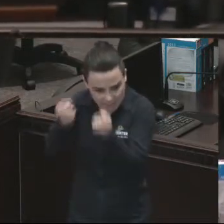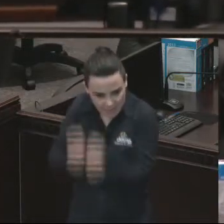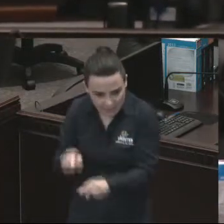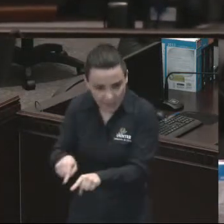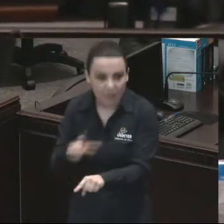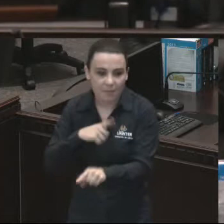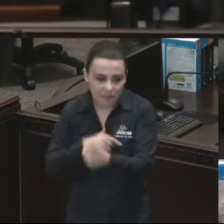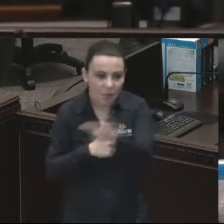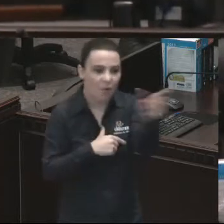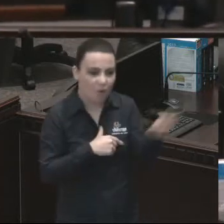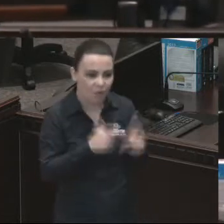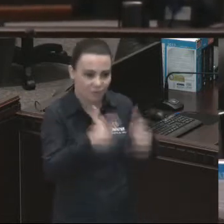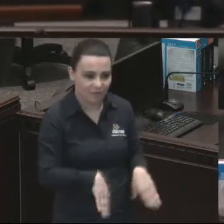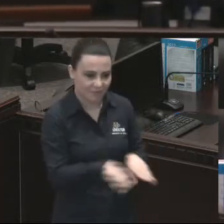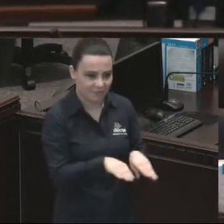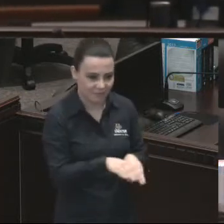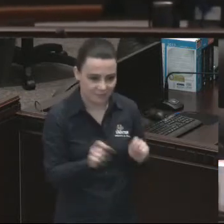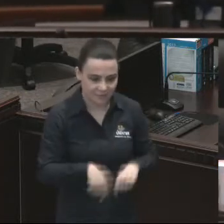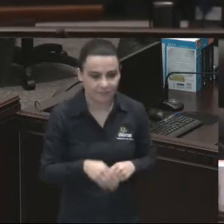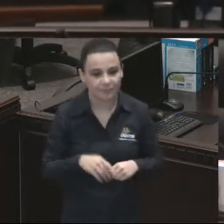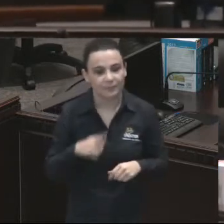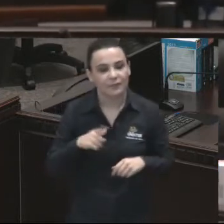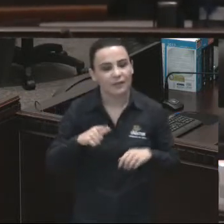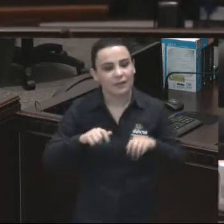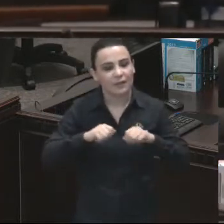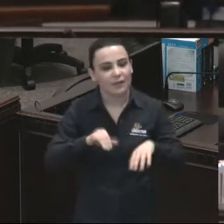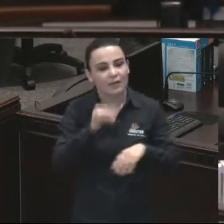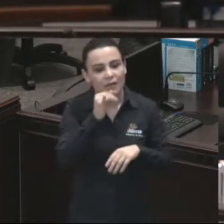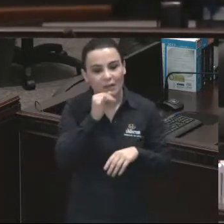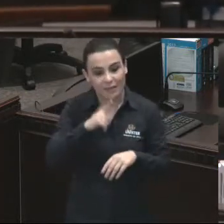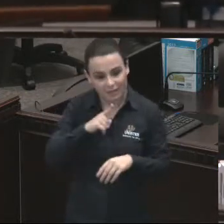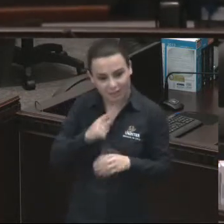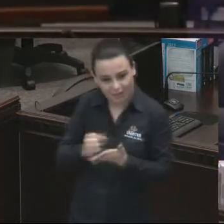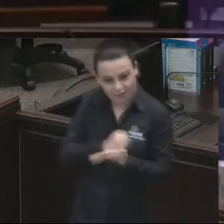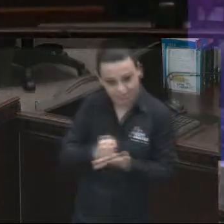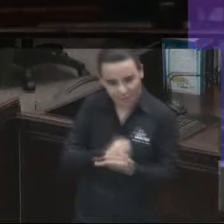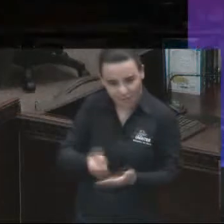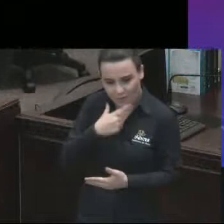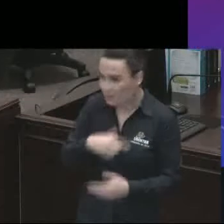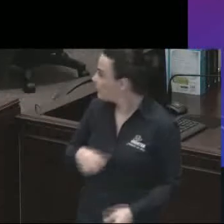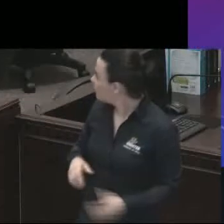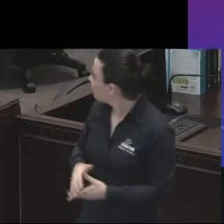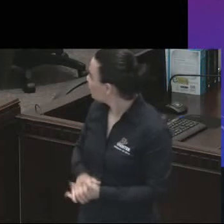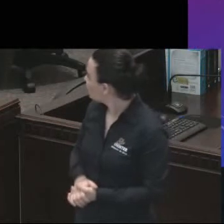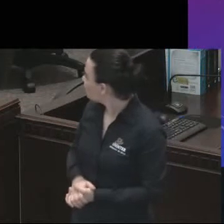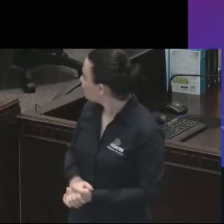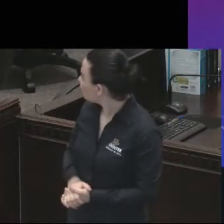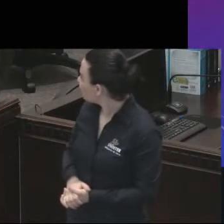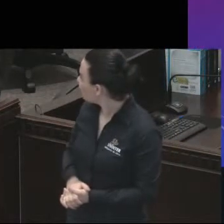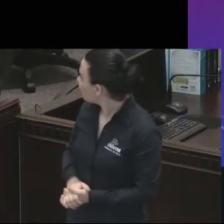publicado em 2004, da intoxicação por diclofenaco de abutres no